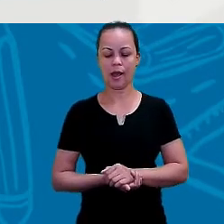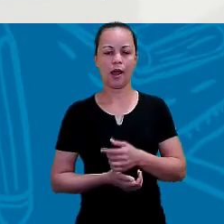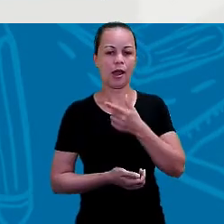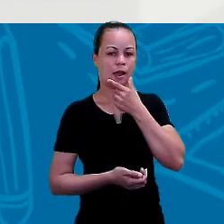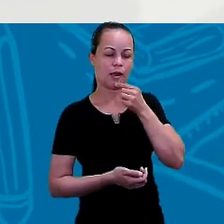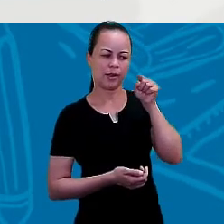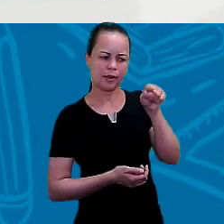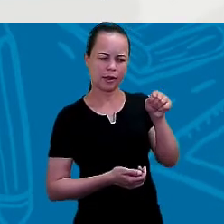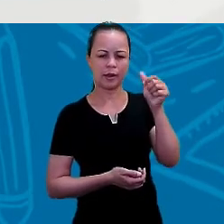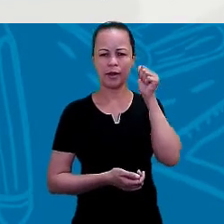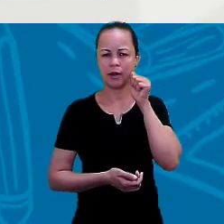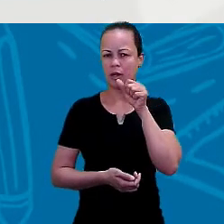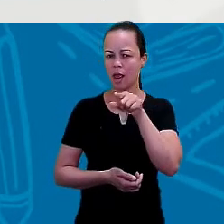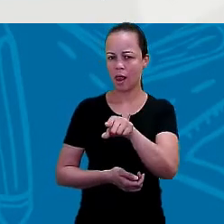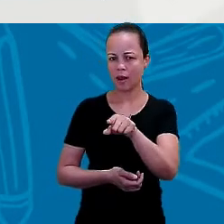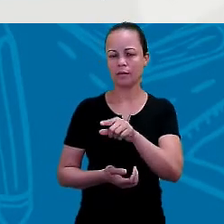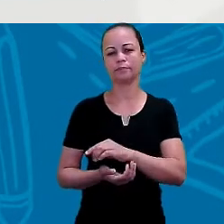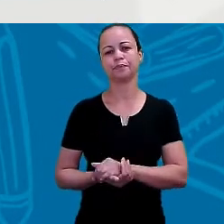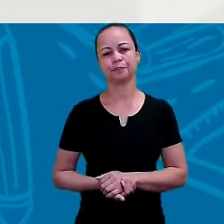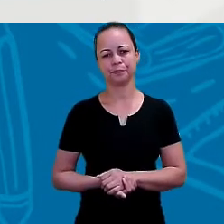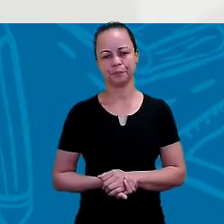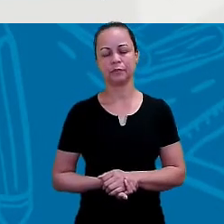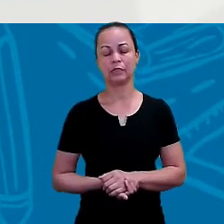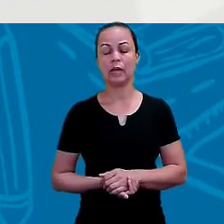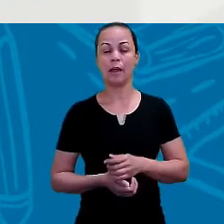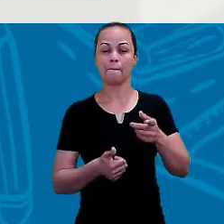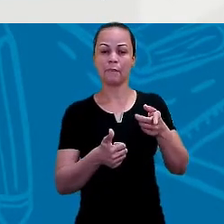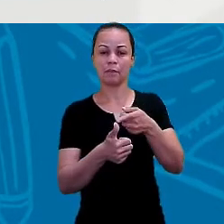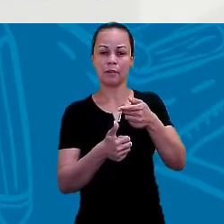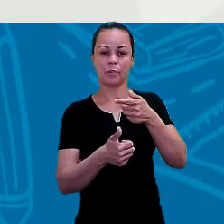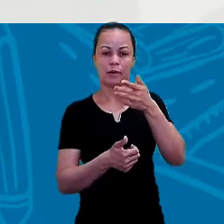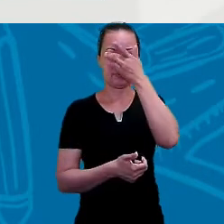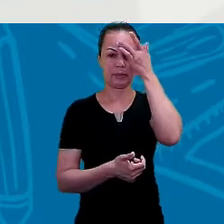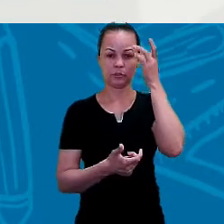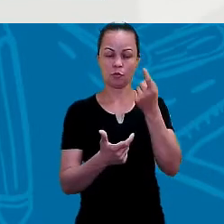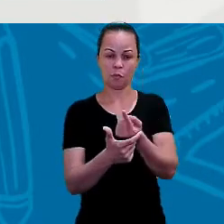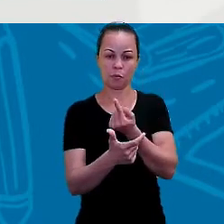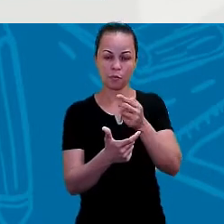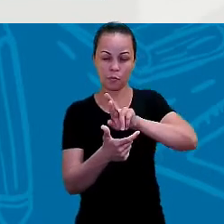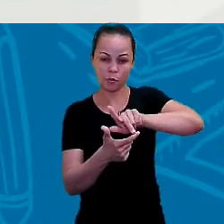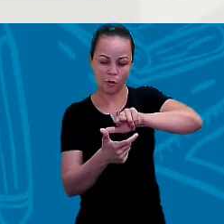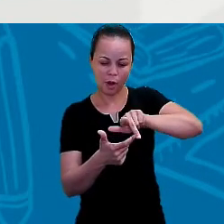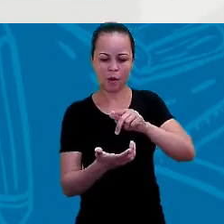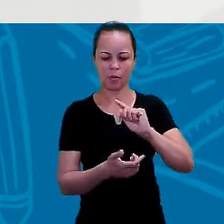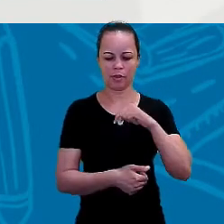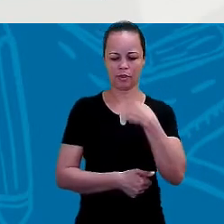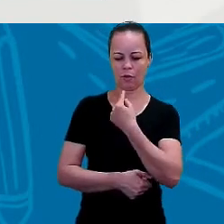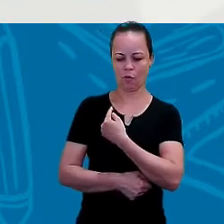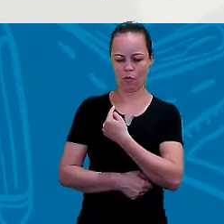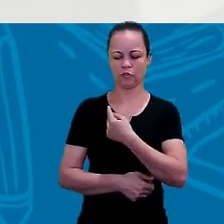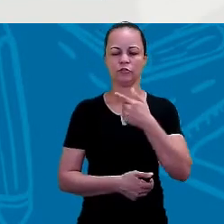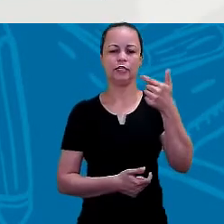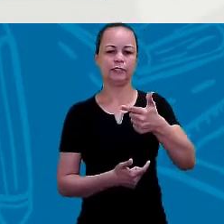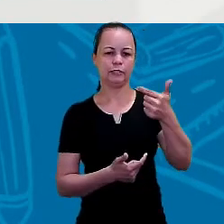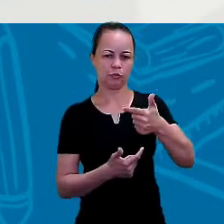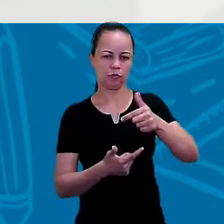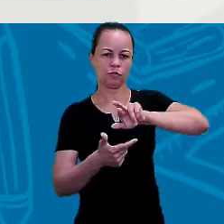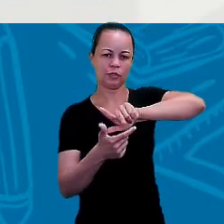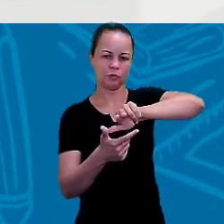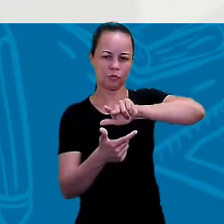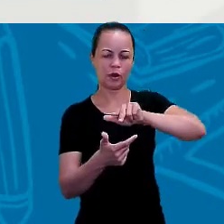ela. Já na primeira pessoa do plural, é nós. Segunda pessoa do